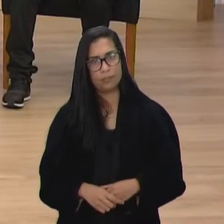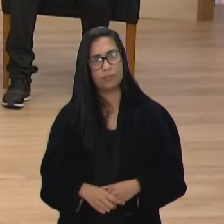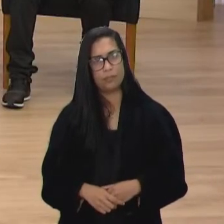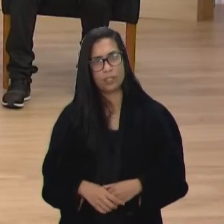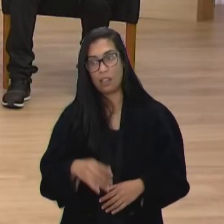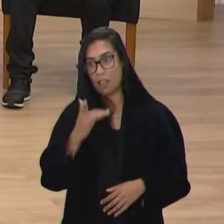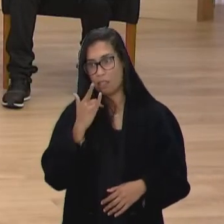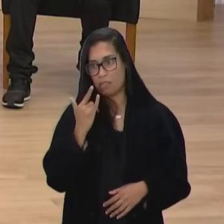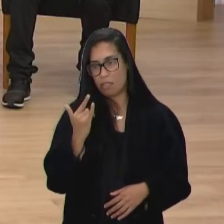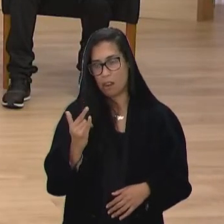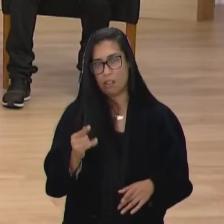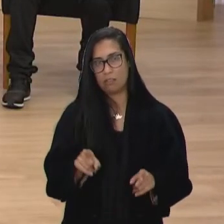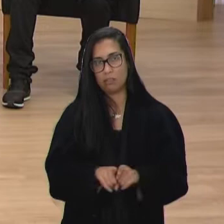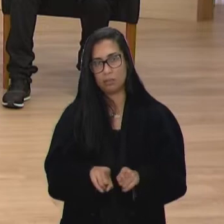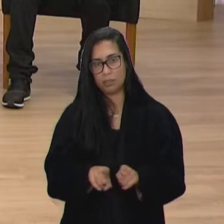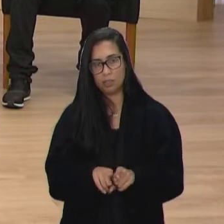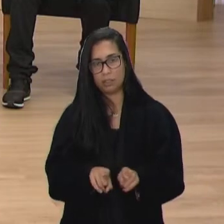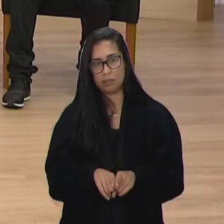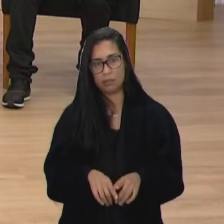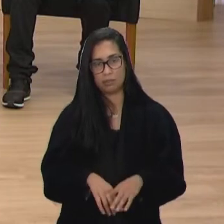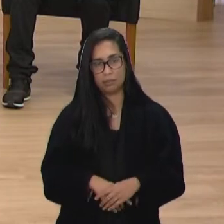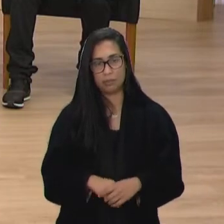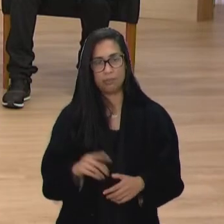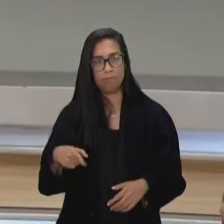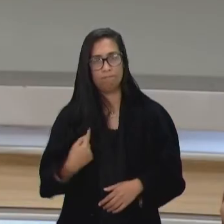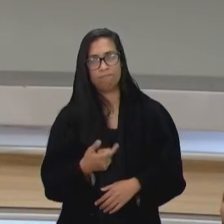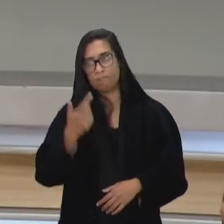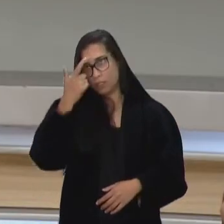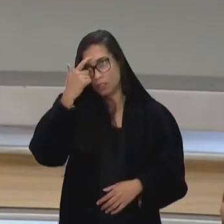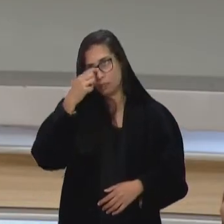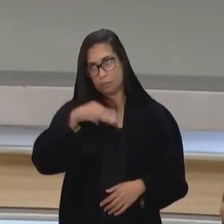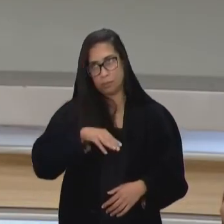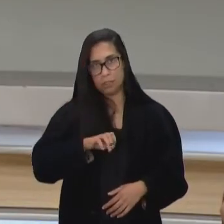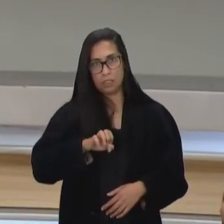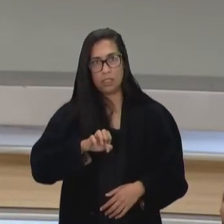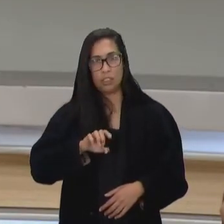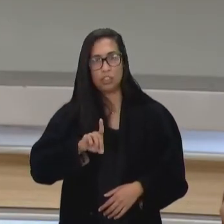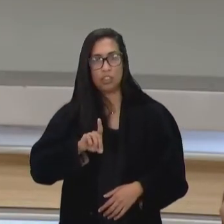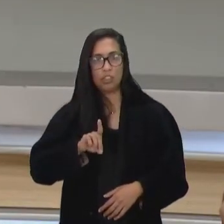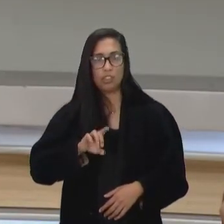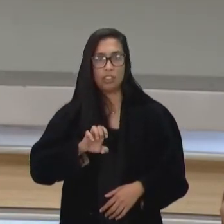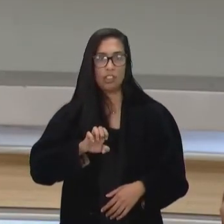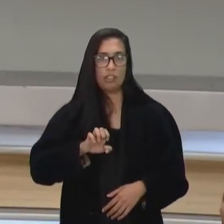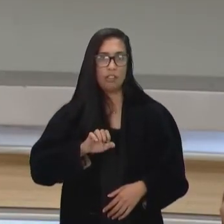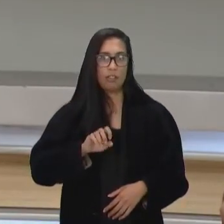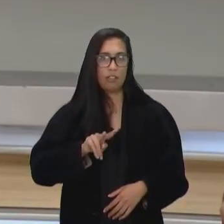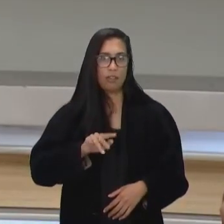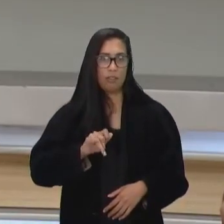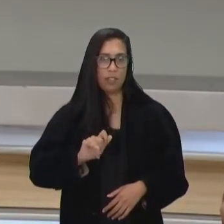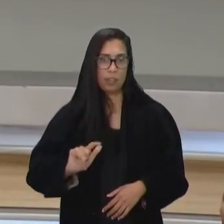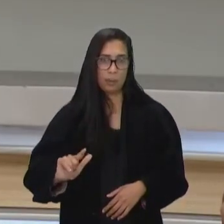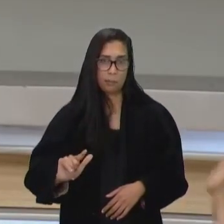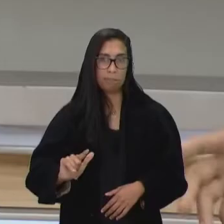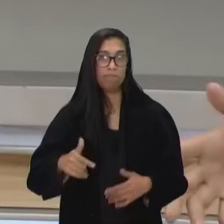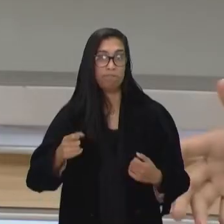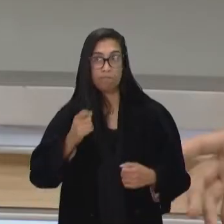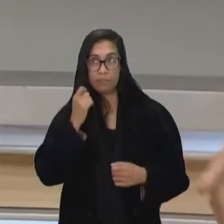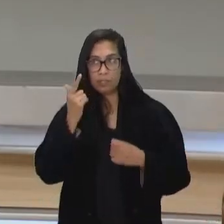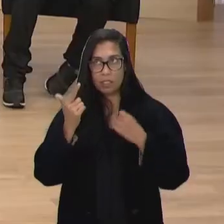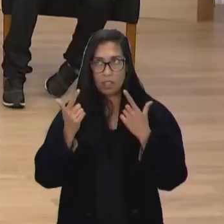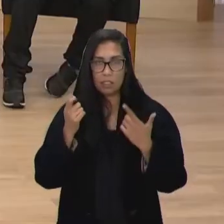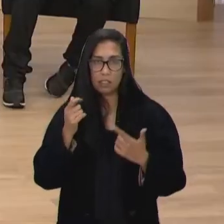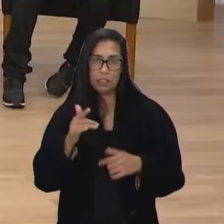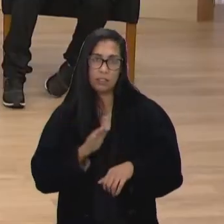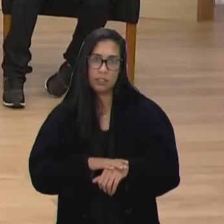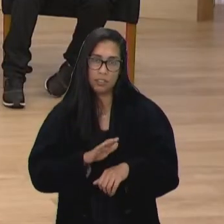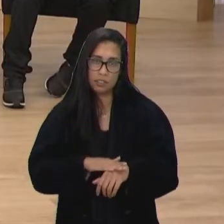atrativo. Embora quando a gente pensa em medieval, né, a gente acaba idealizando o também medieval, como faz né? parte